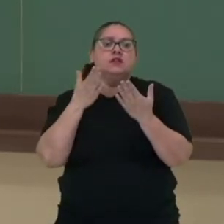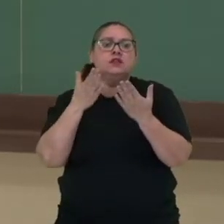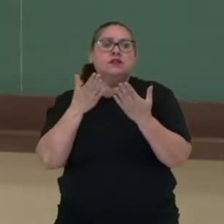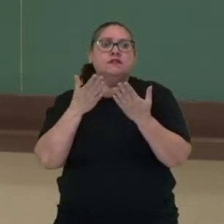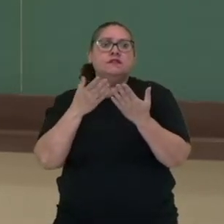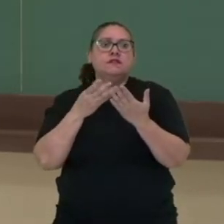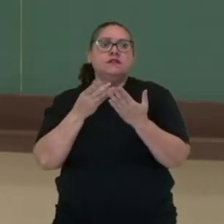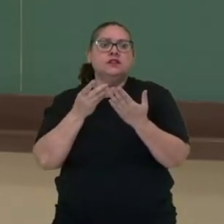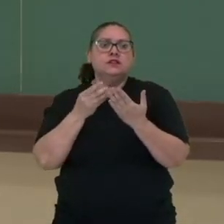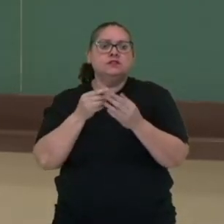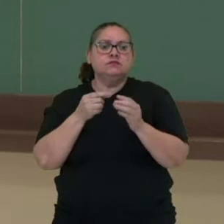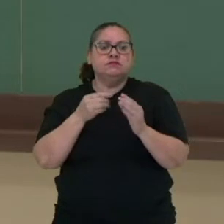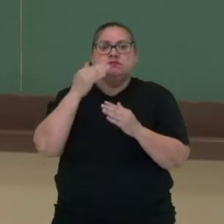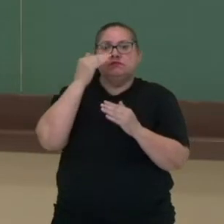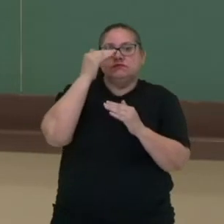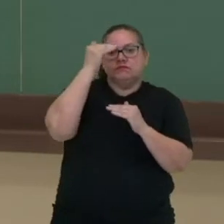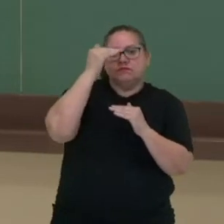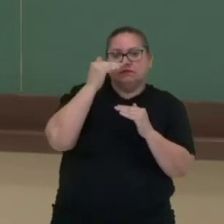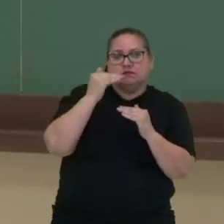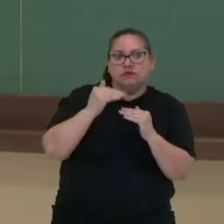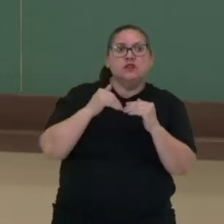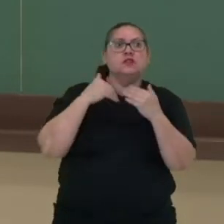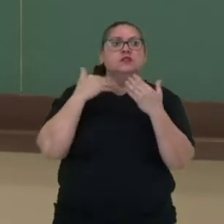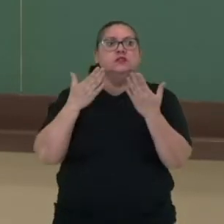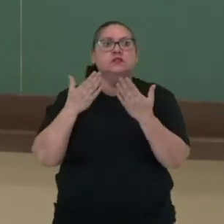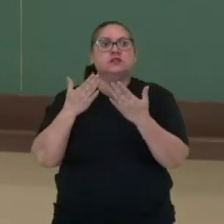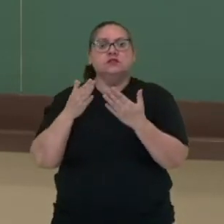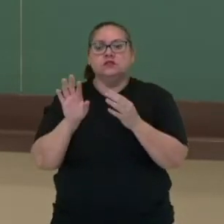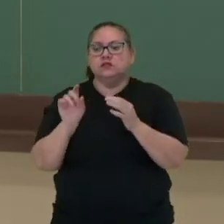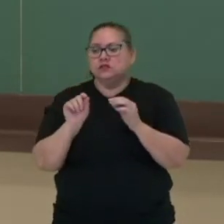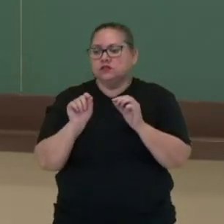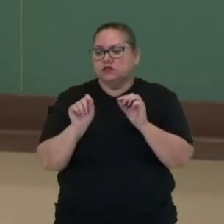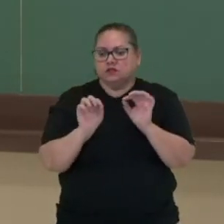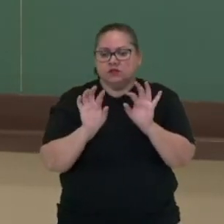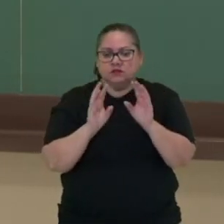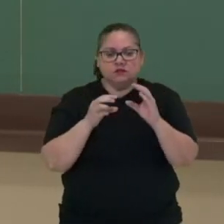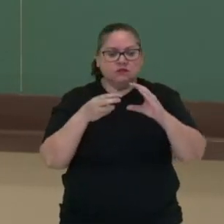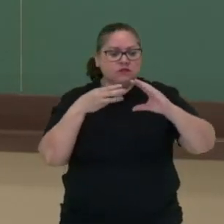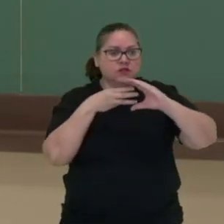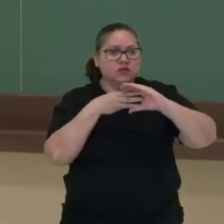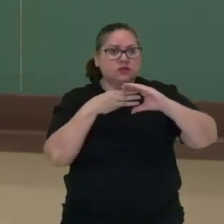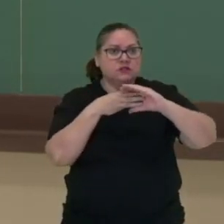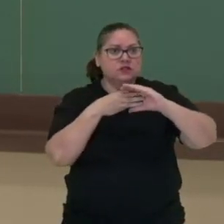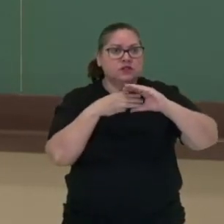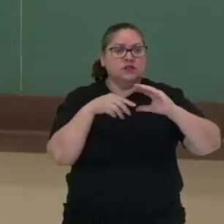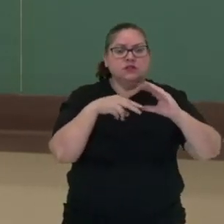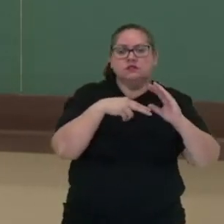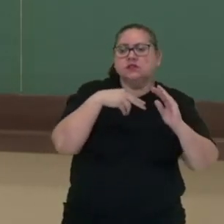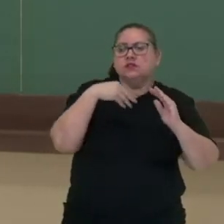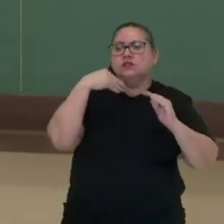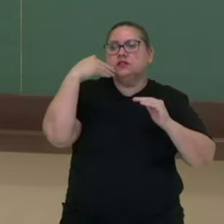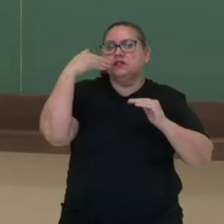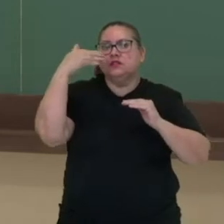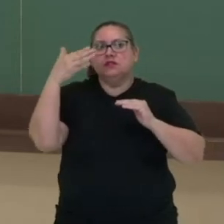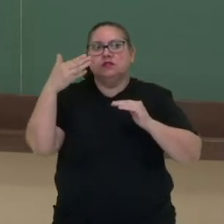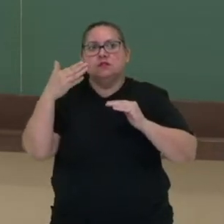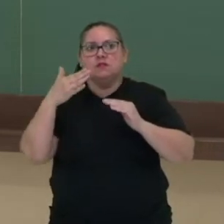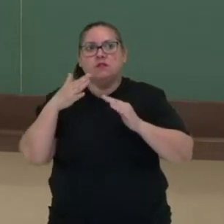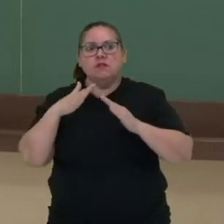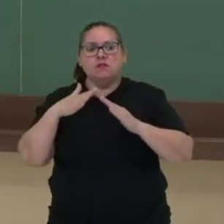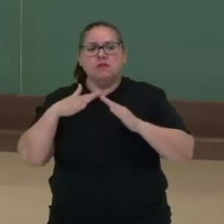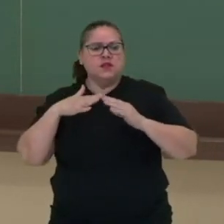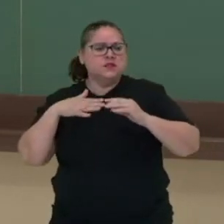a essas classificações. Então, nós vamos desde a célula até o organismo